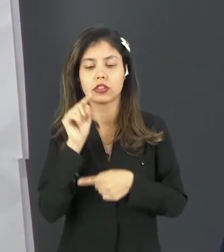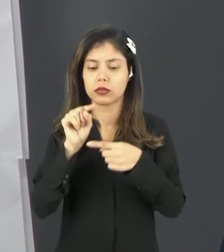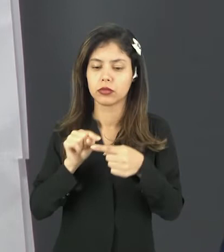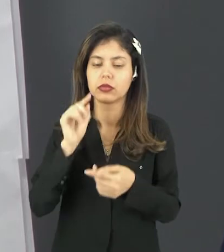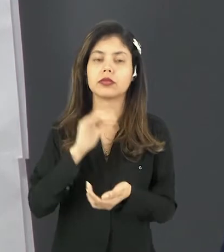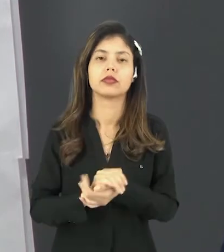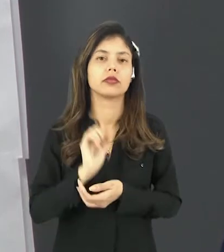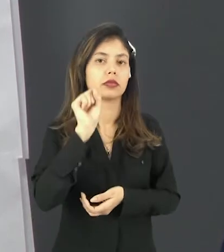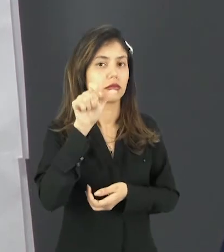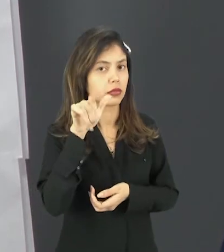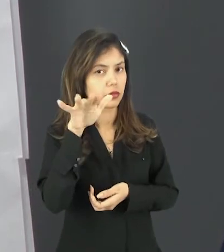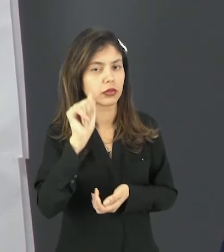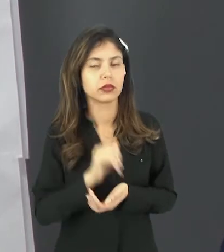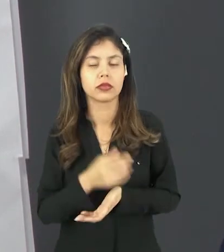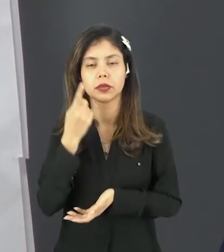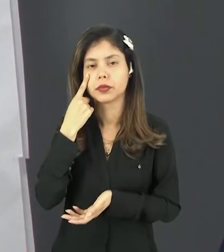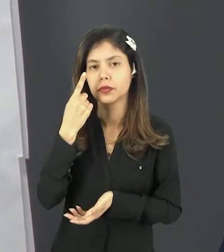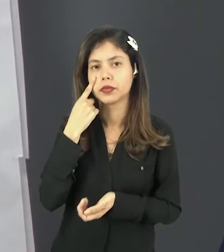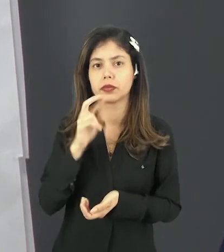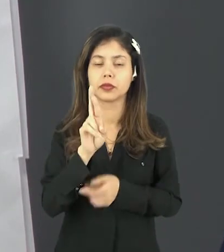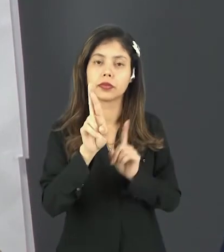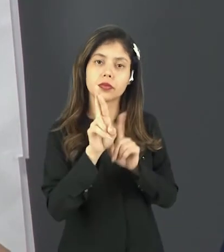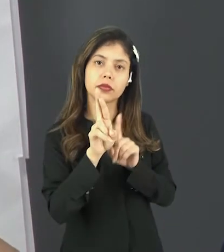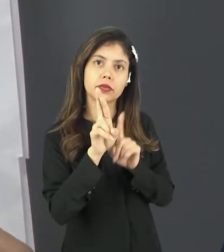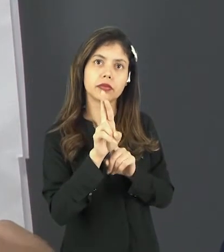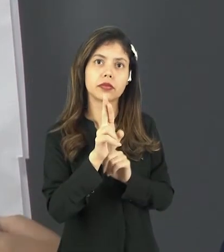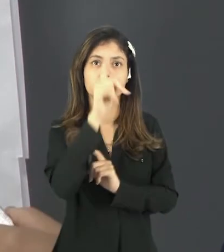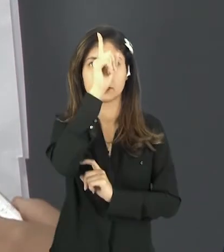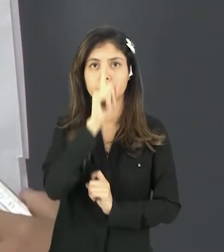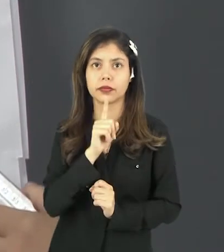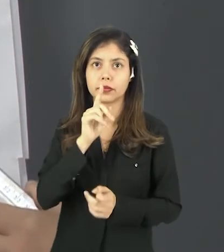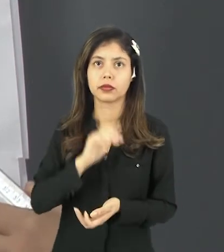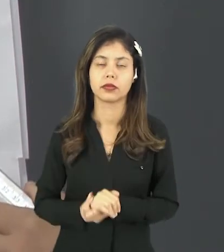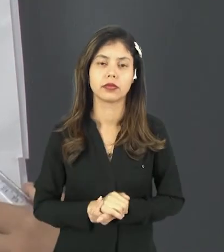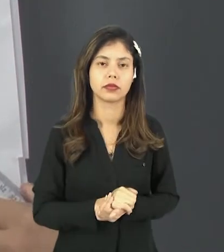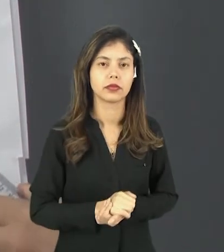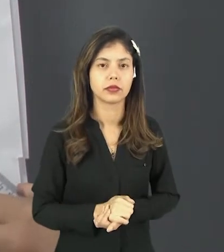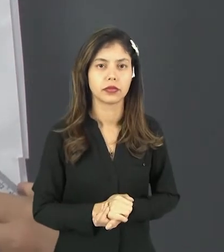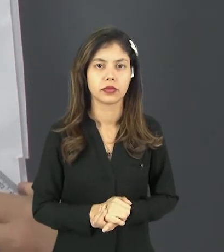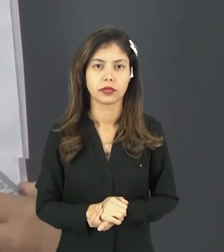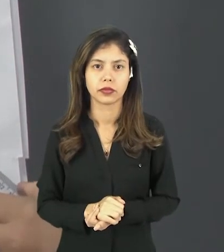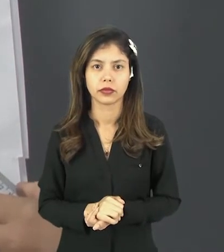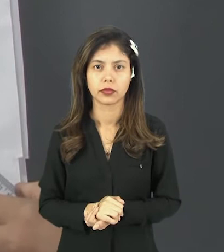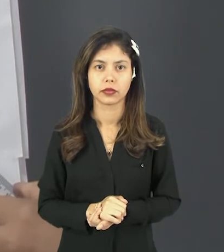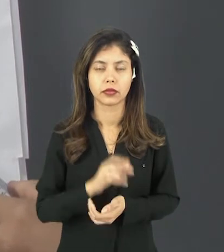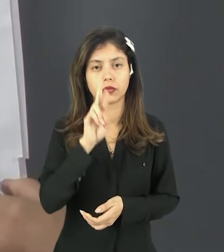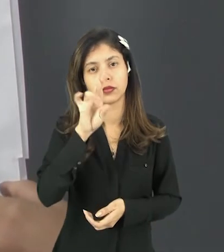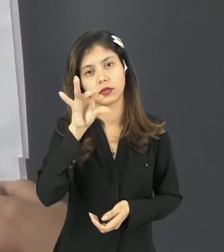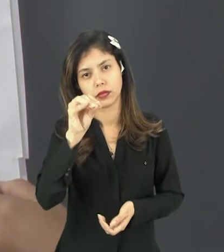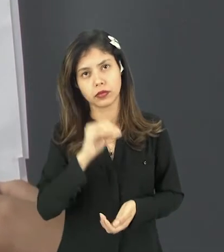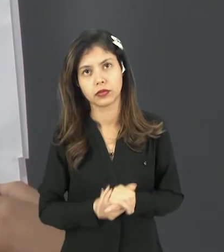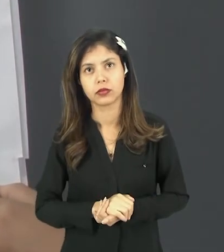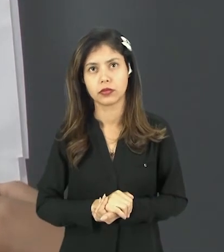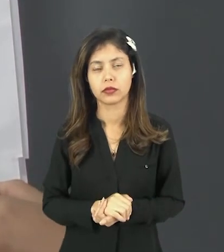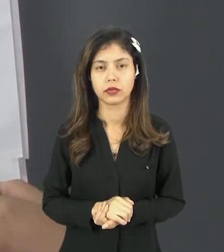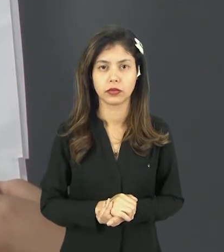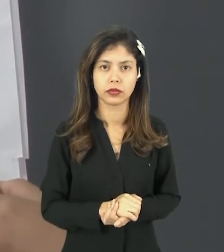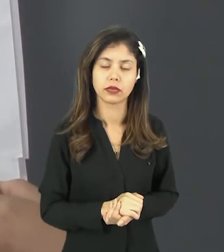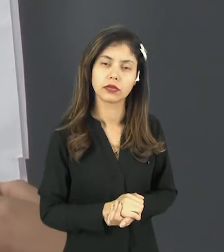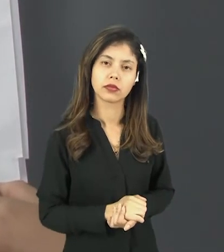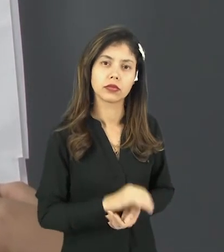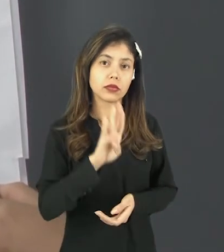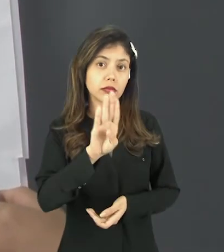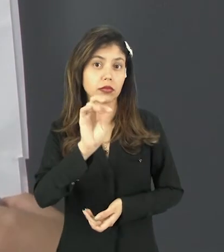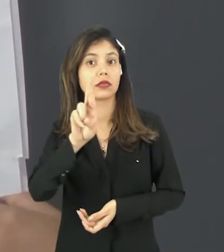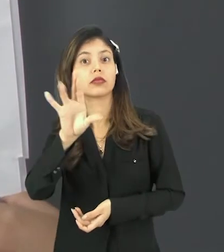silábica. Se você observar, o R aqui está em amarelo, ó, ele está em destaque, porque o Rá é mais forte. Eu não falo